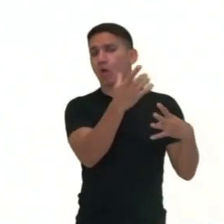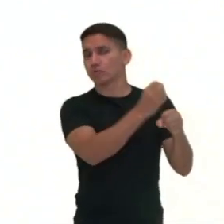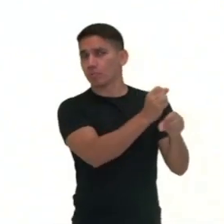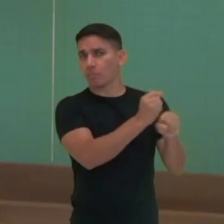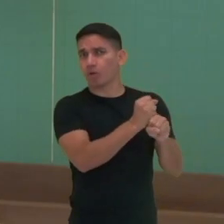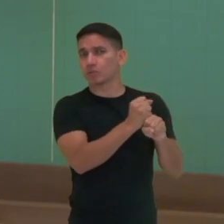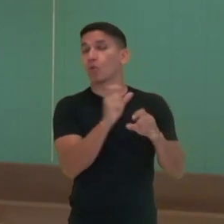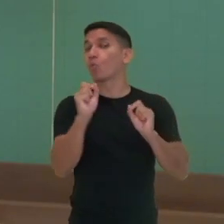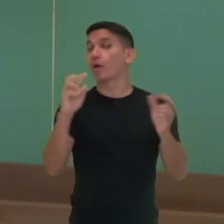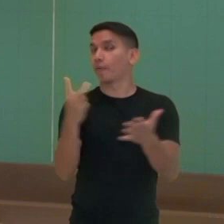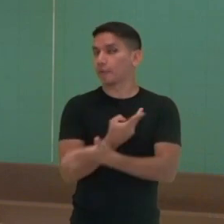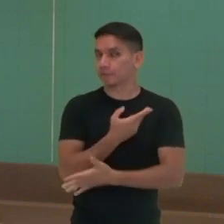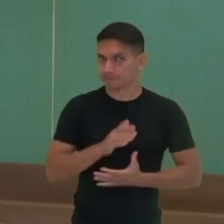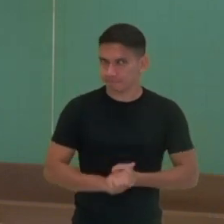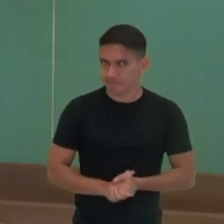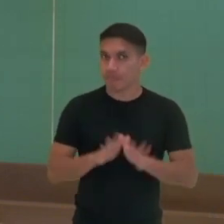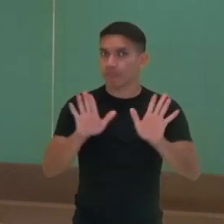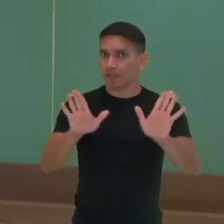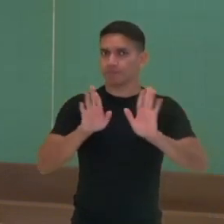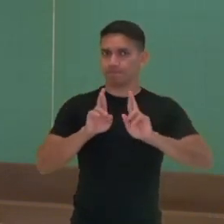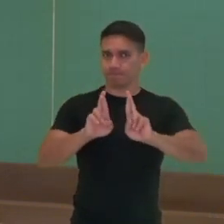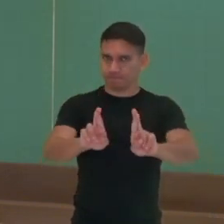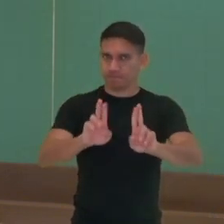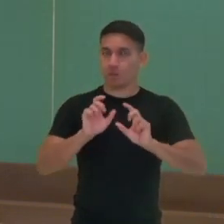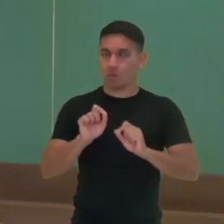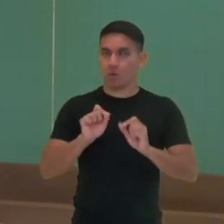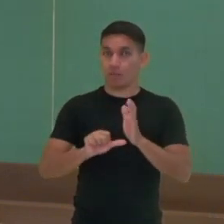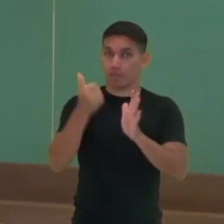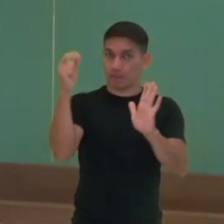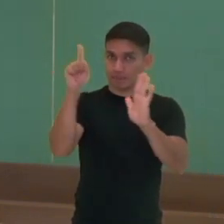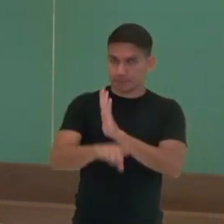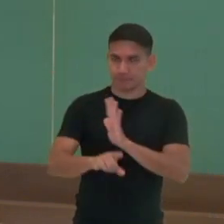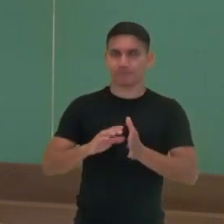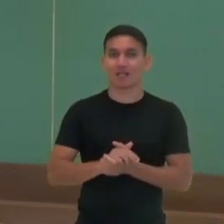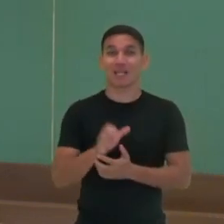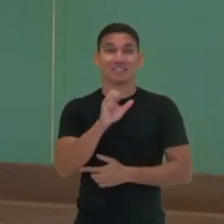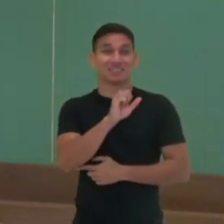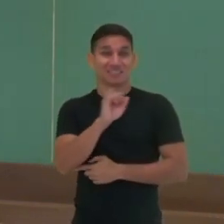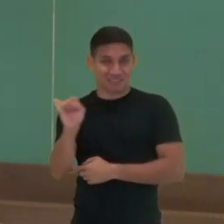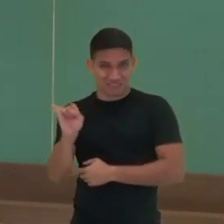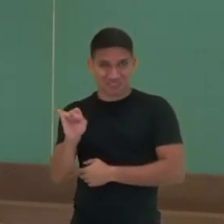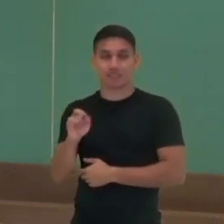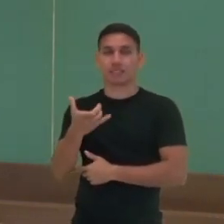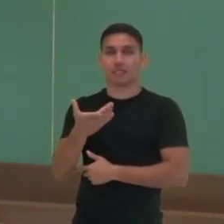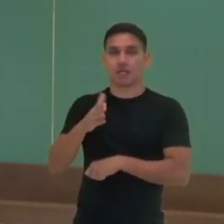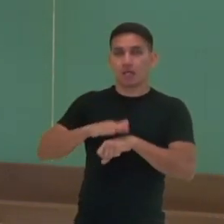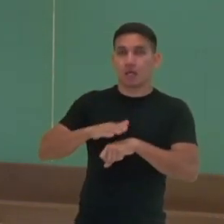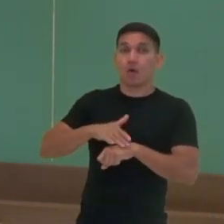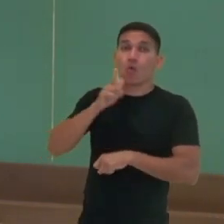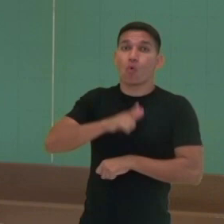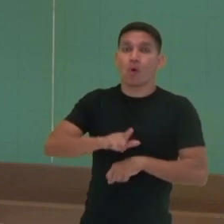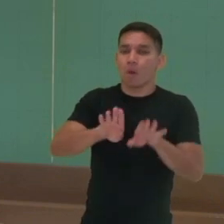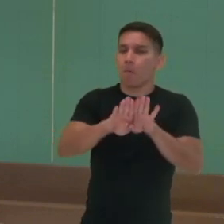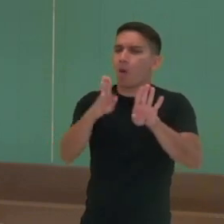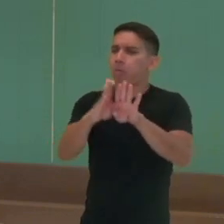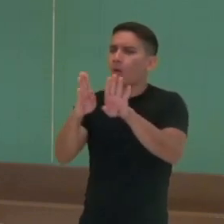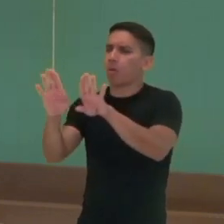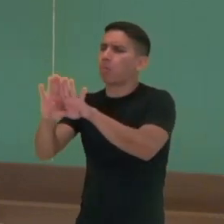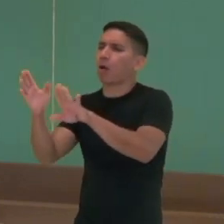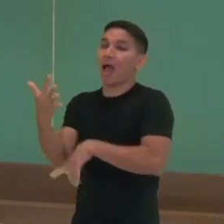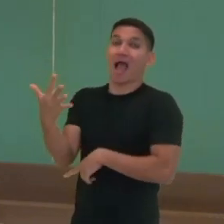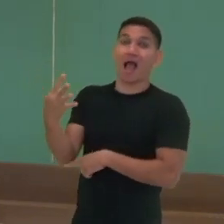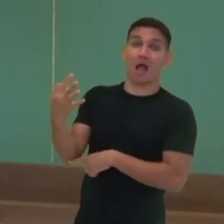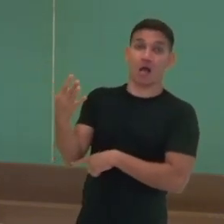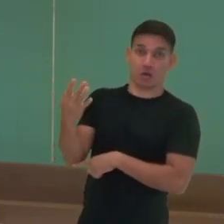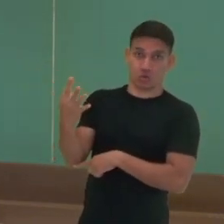que aconteceria? Então, vamos responder a primeira pergunta. Se ele tivesse, então, aberto 14 portas,